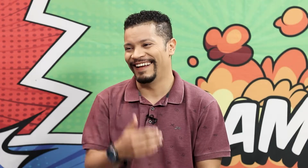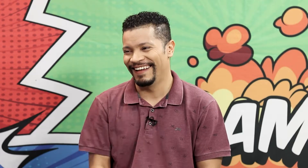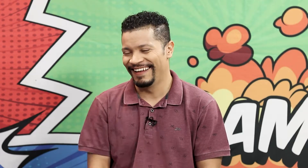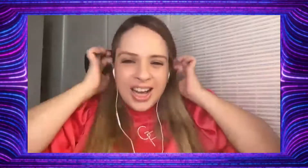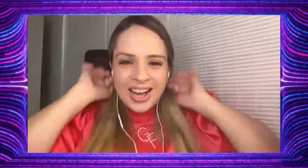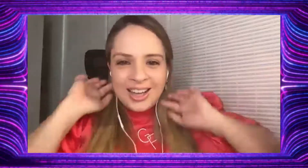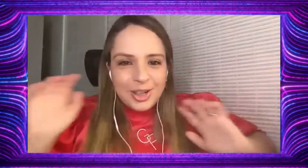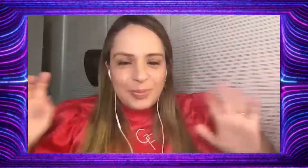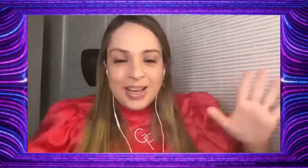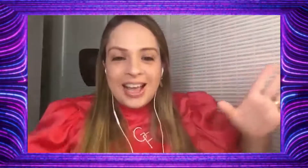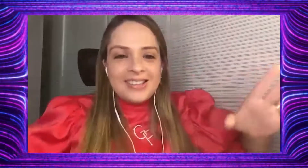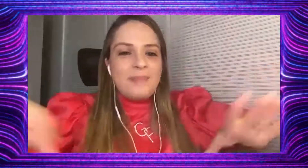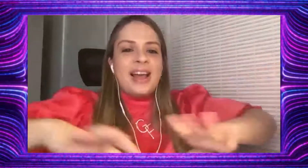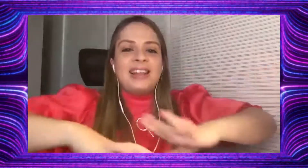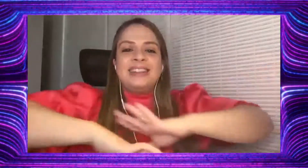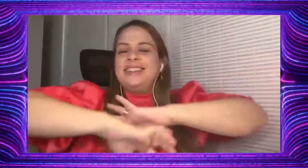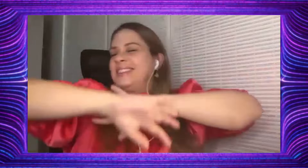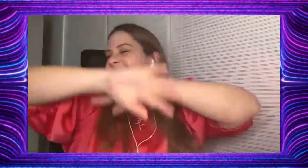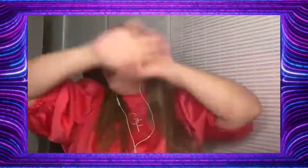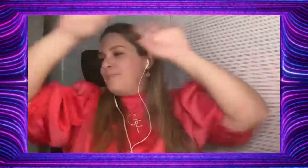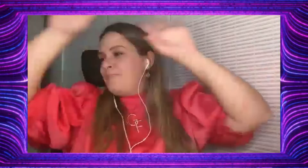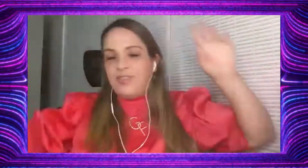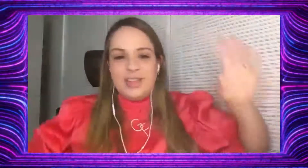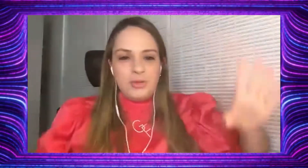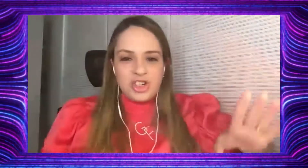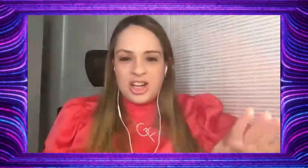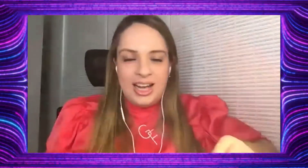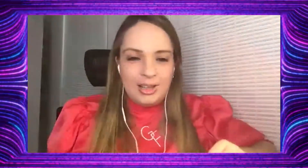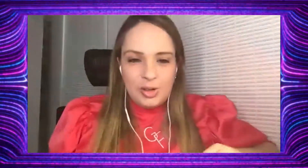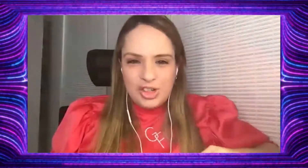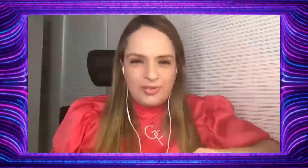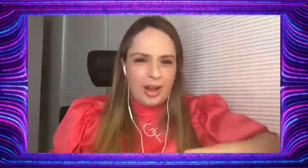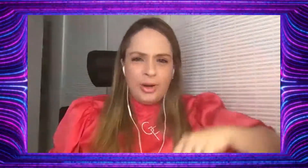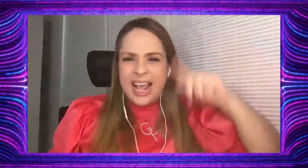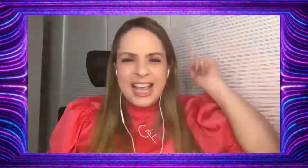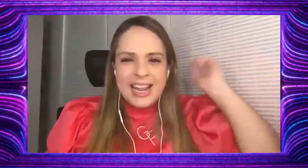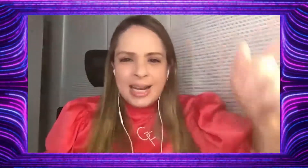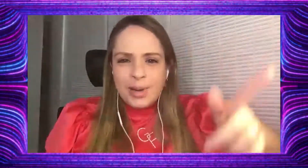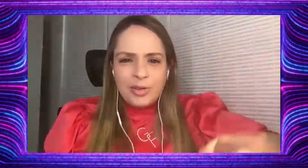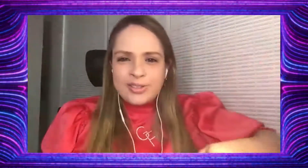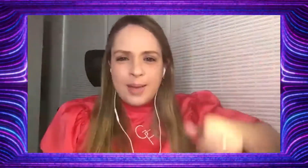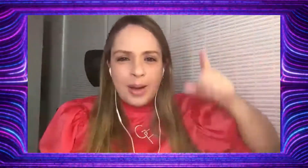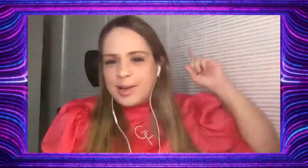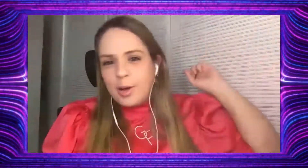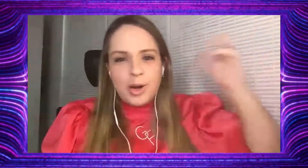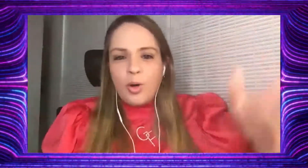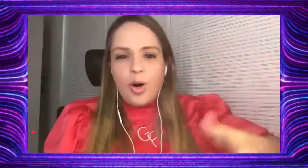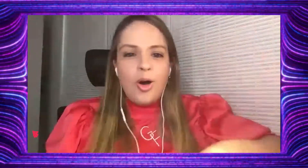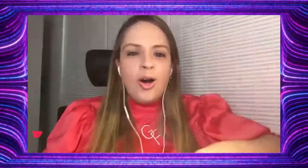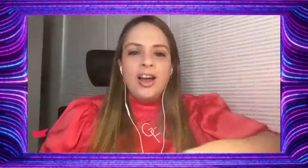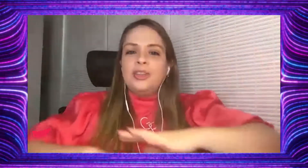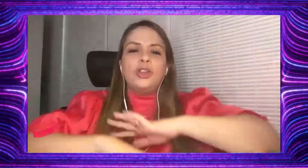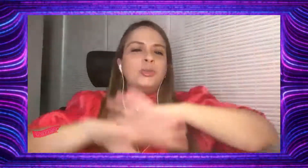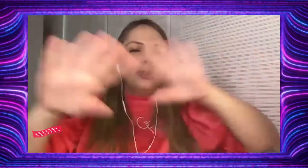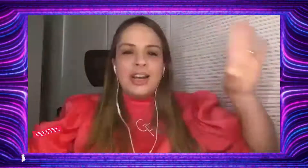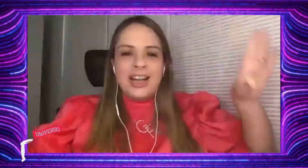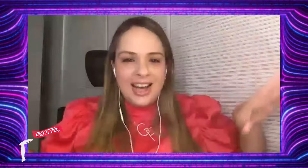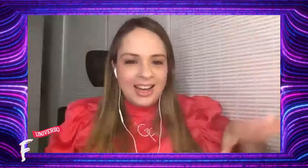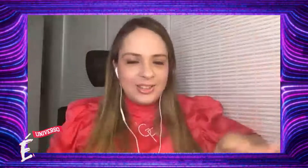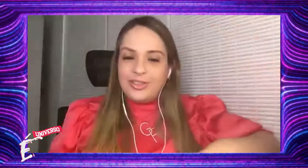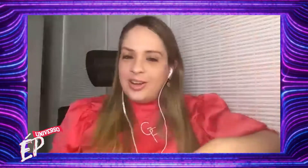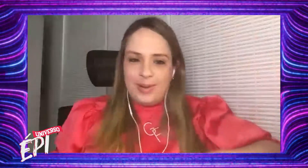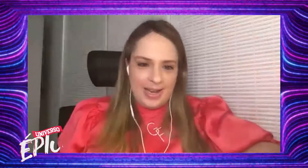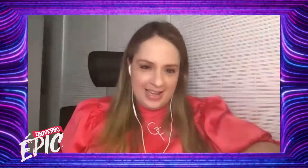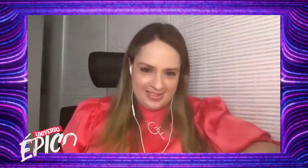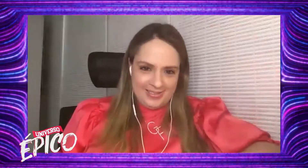Aí foi um escândalo, porque a Isabela deu um escândalo, falou, nem queria namorar você, minha mãe que obrigou, todo mundo